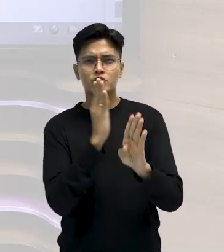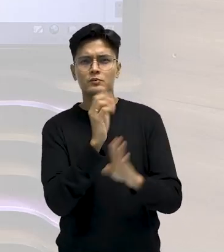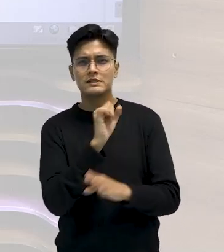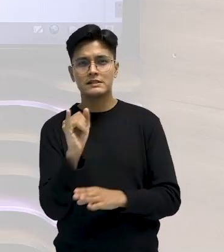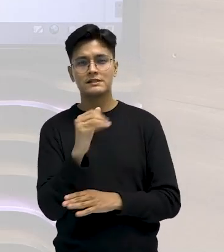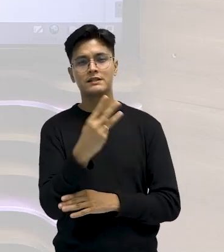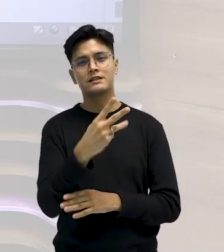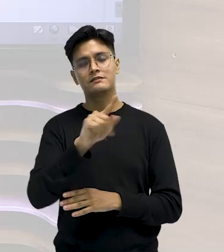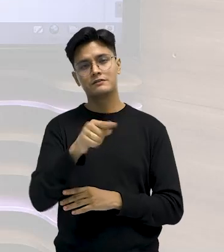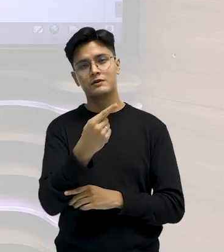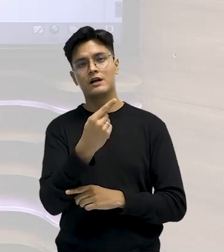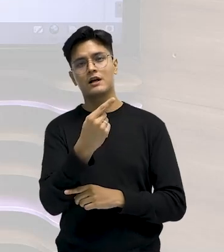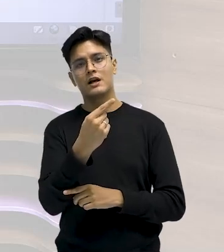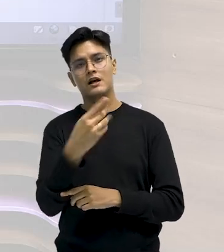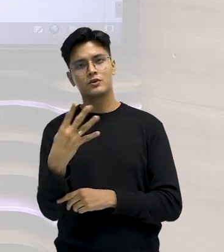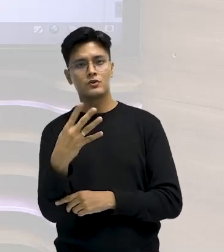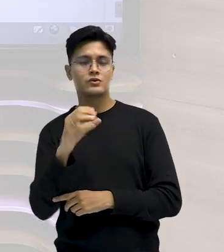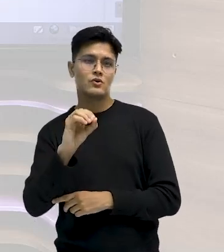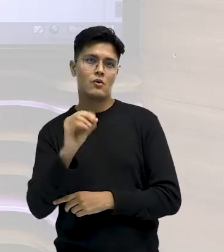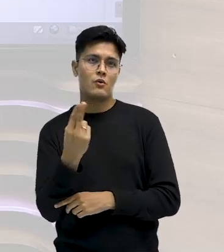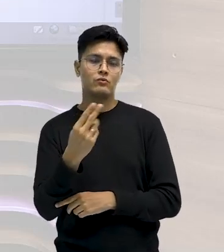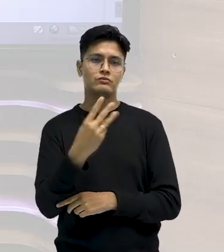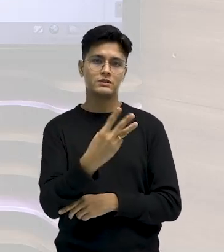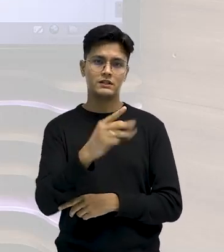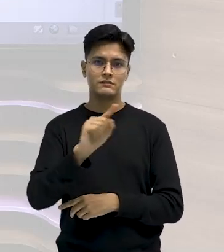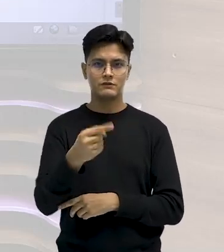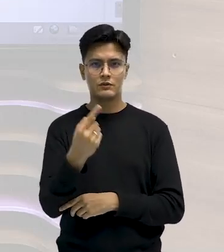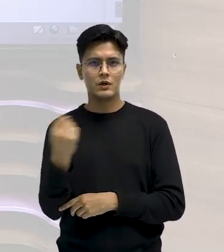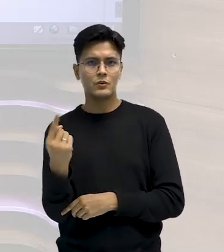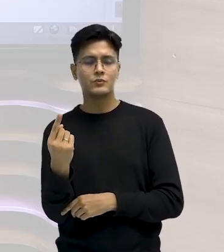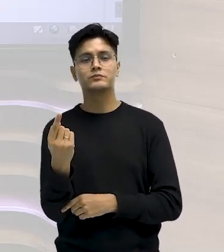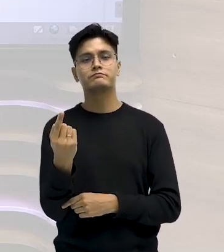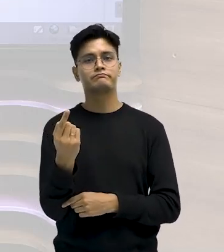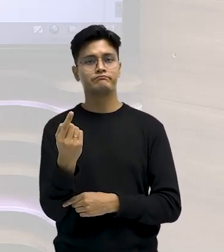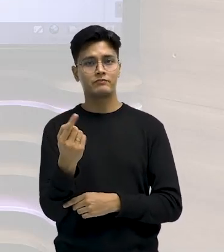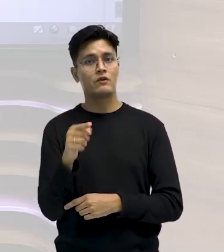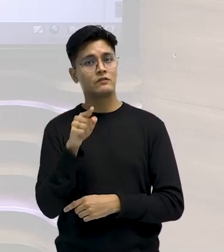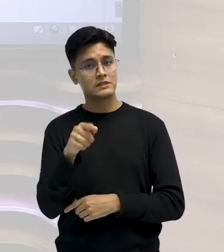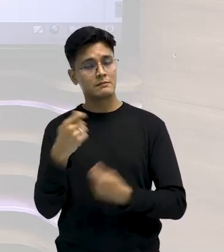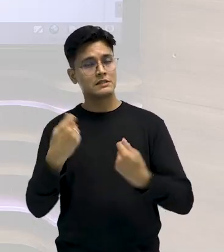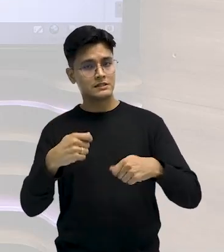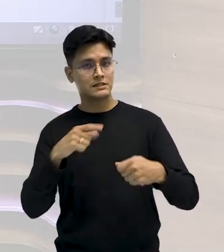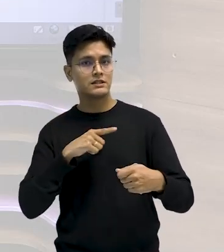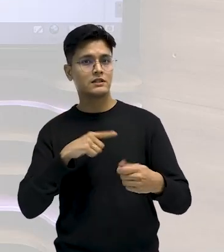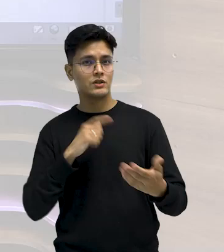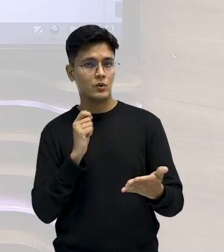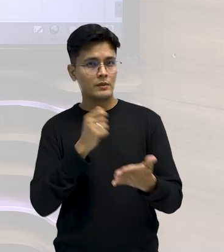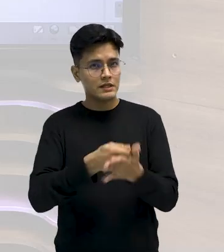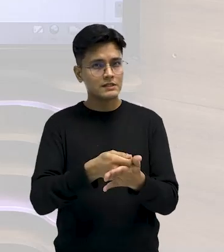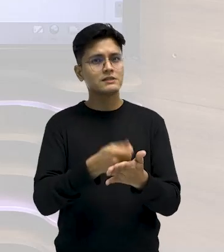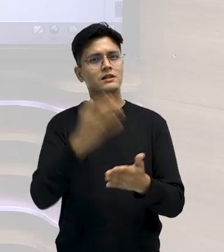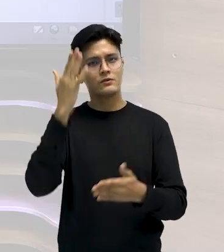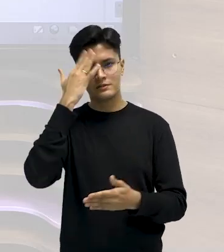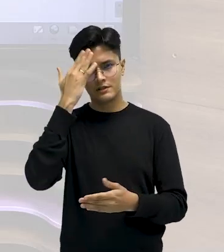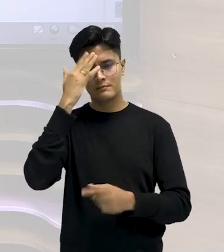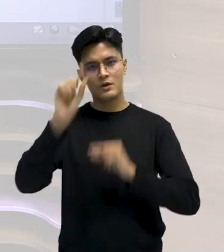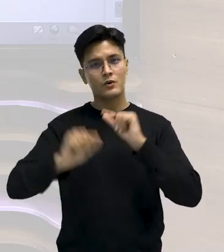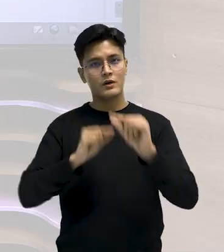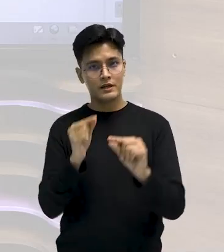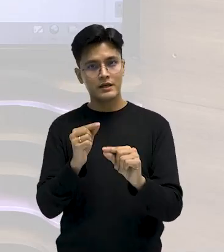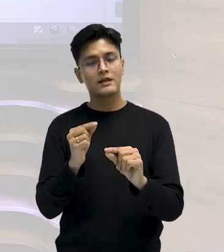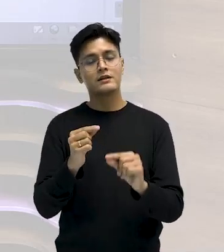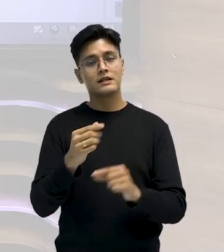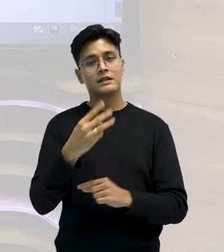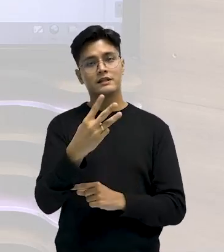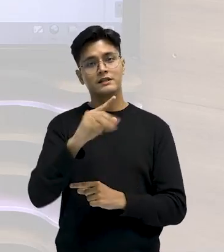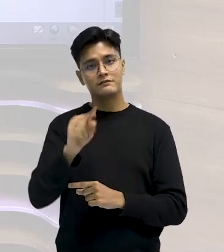π igual a 3,1. O que você tem a obrigação de saber é que ele é considerado igual a 3,14